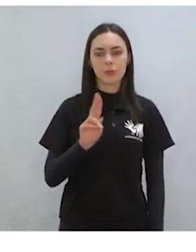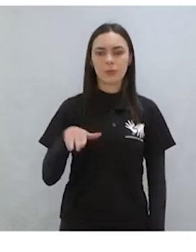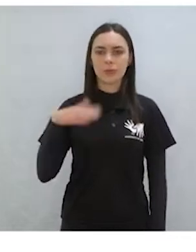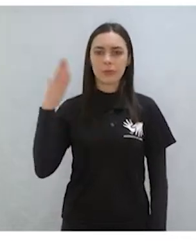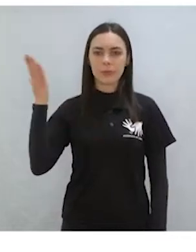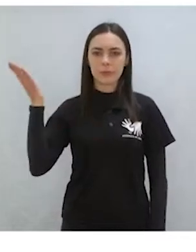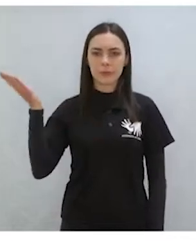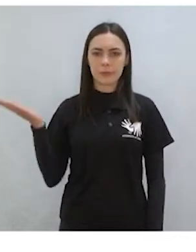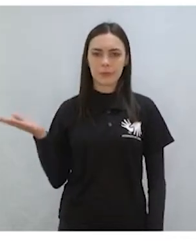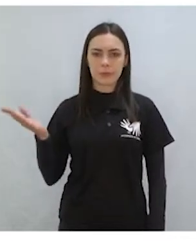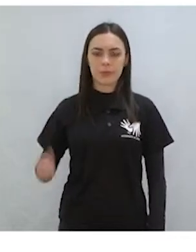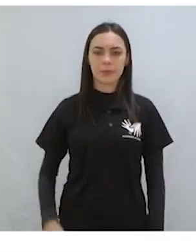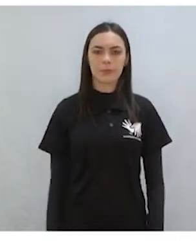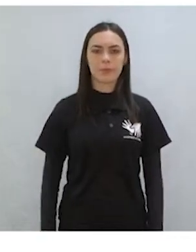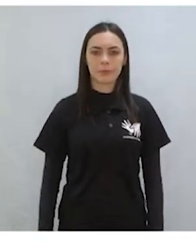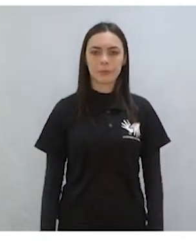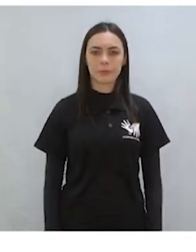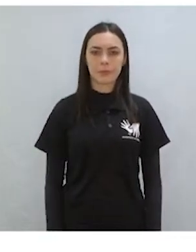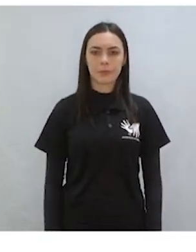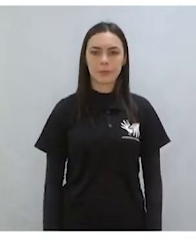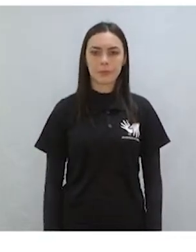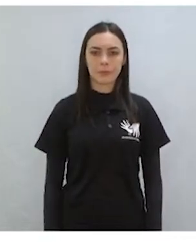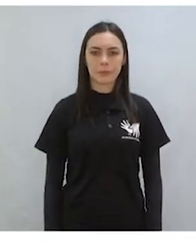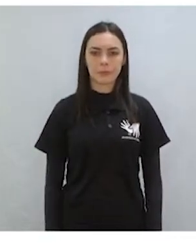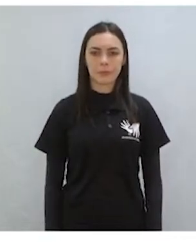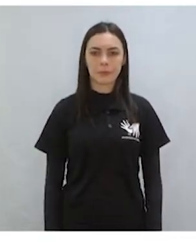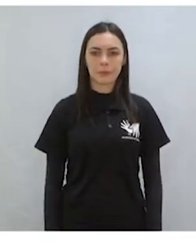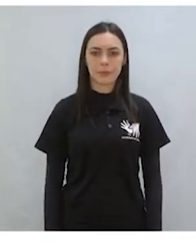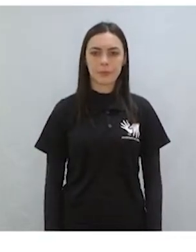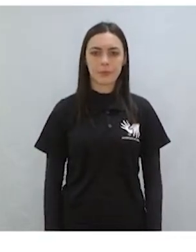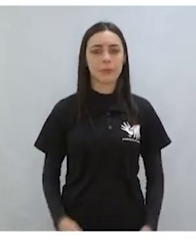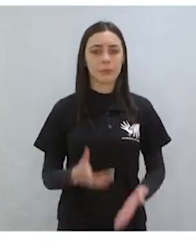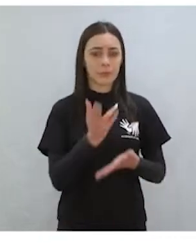Toreiro e Marcos Aurelius Pimenta.